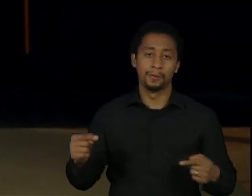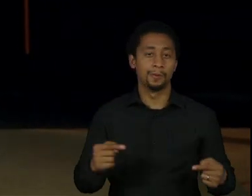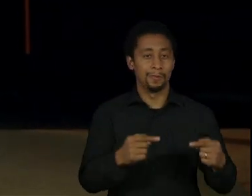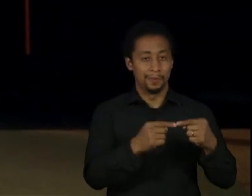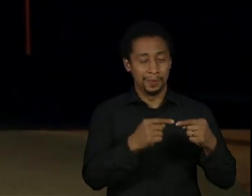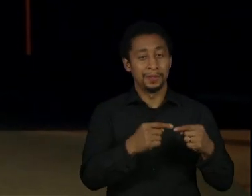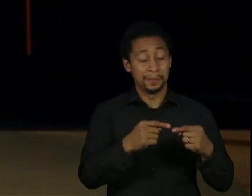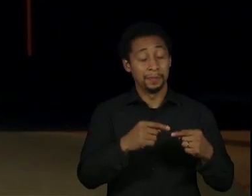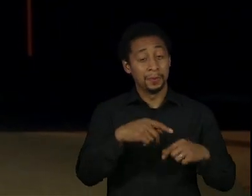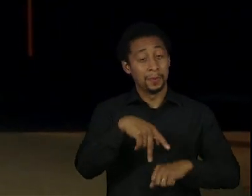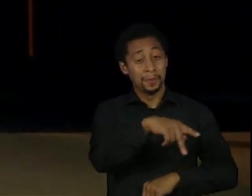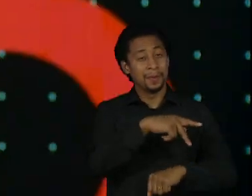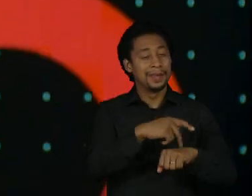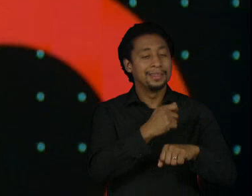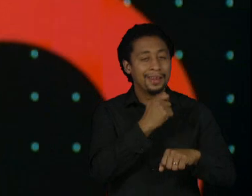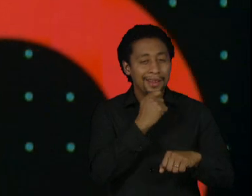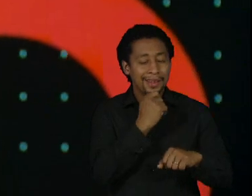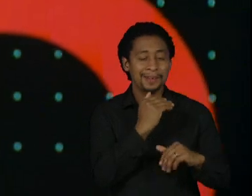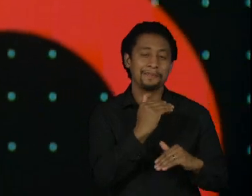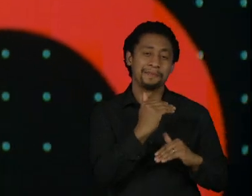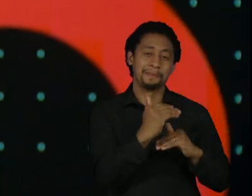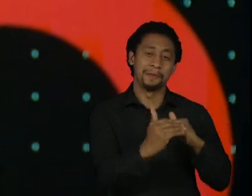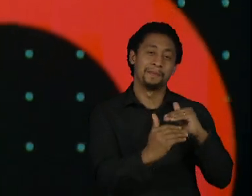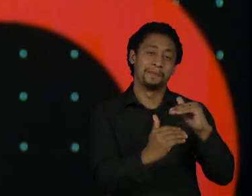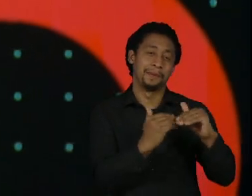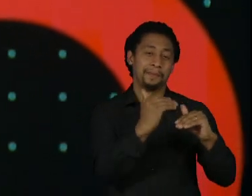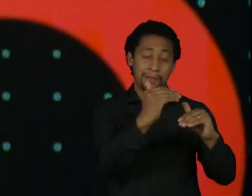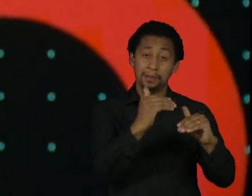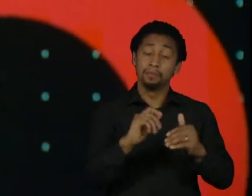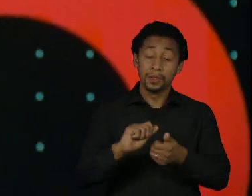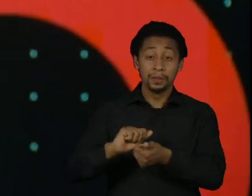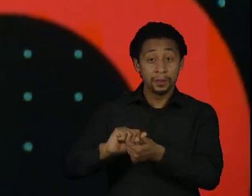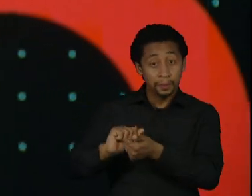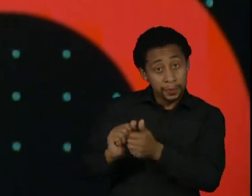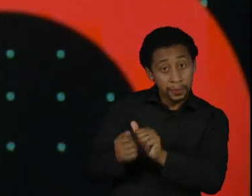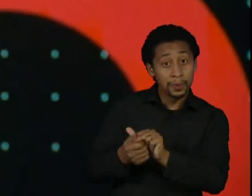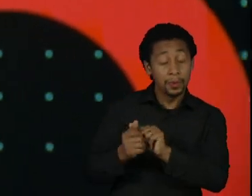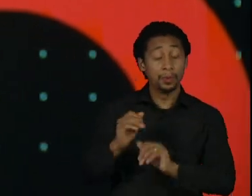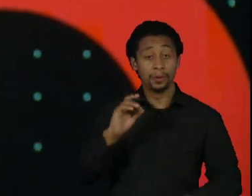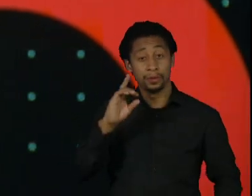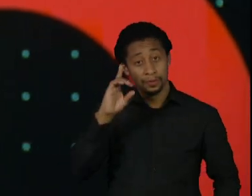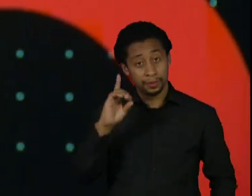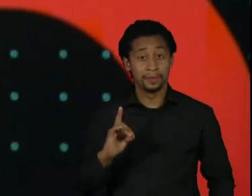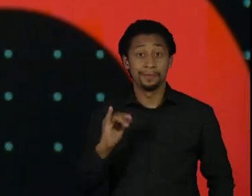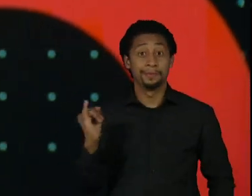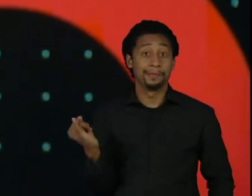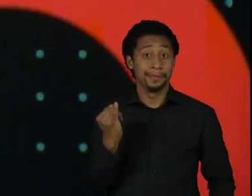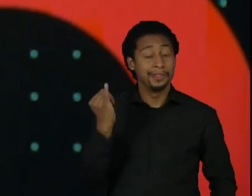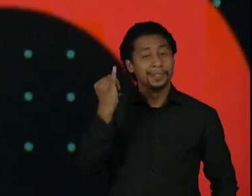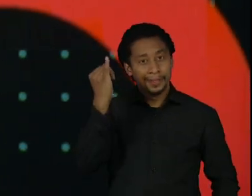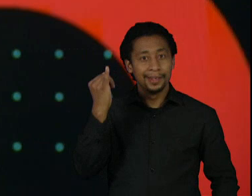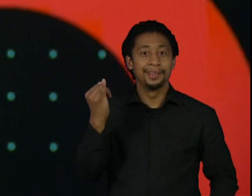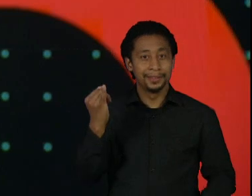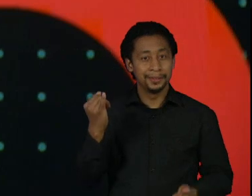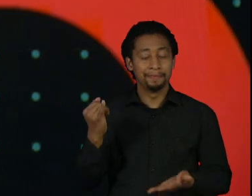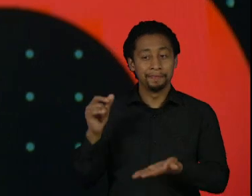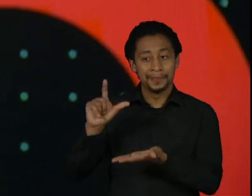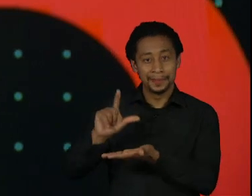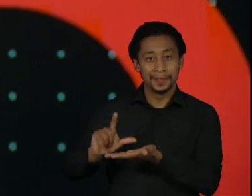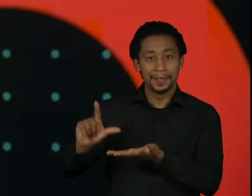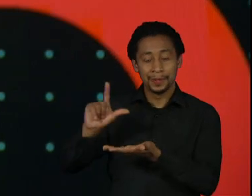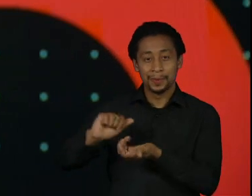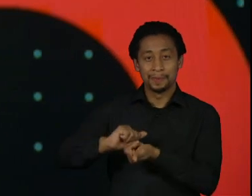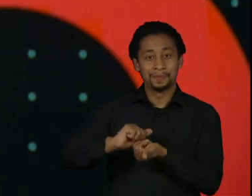em desenvolvimento. Adaptou e dirigiu importantes obras da nossa literatura. Nelson Pereira